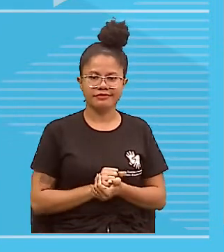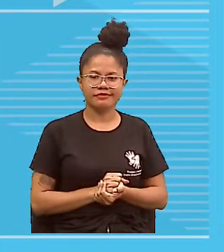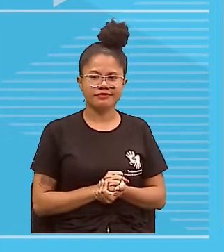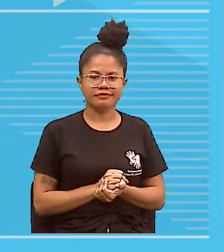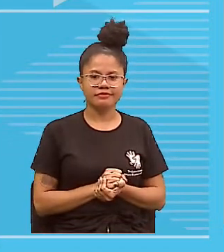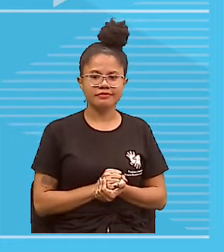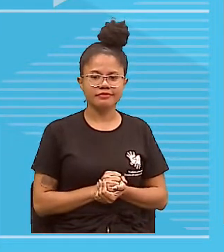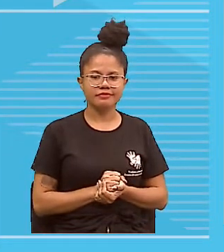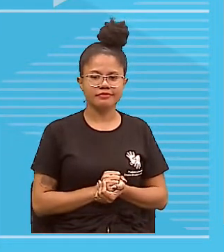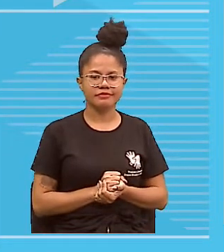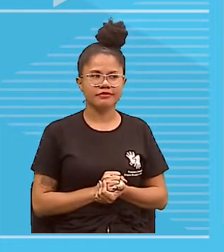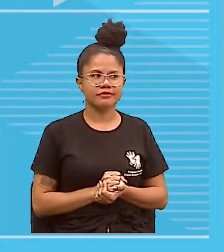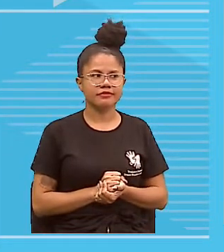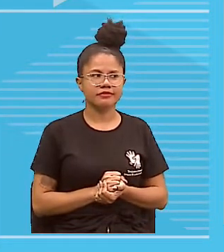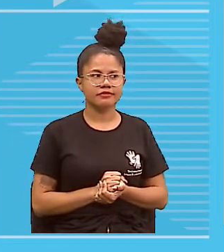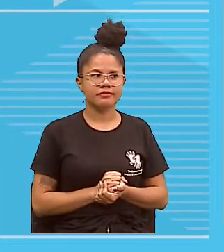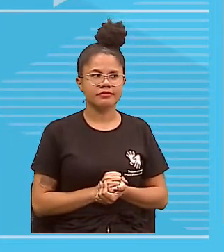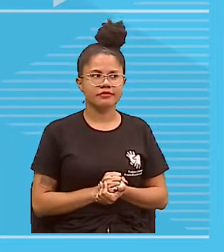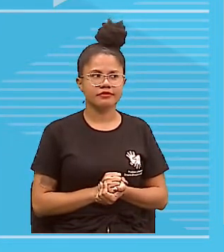E